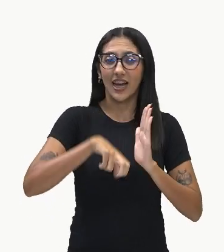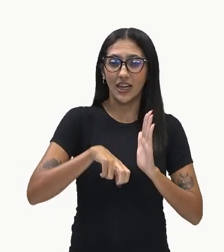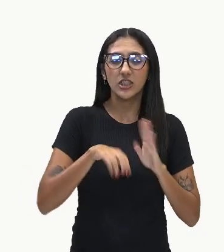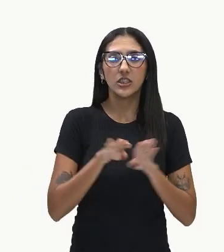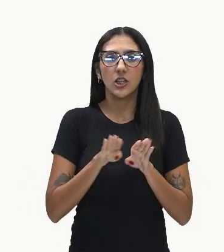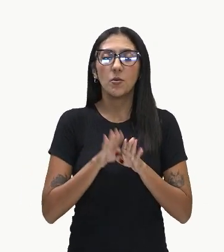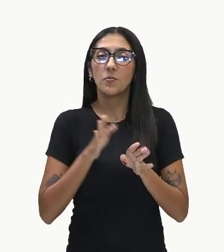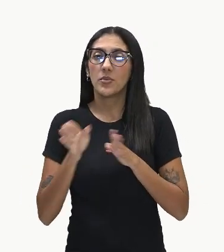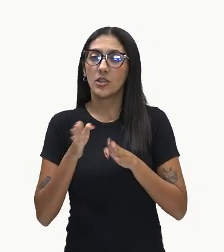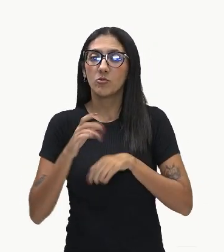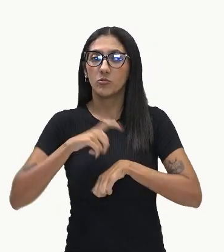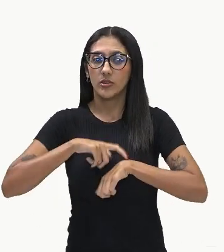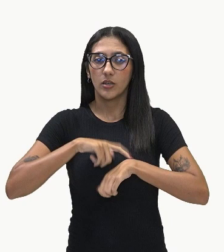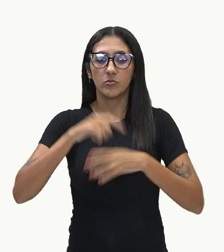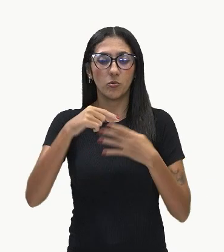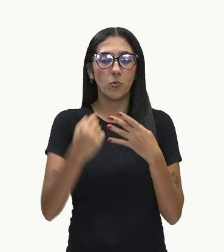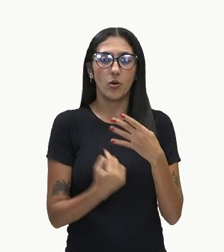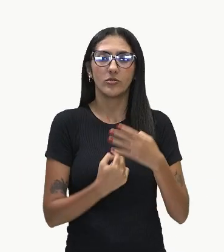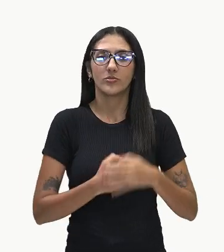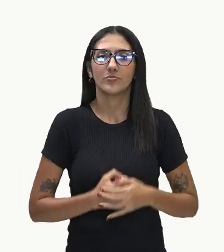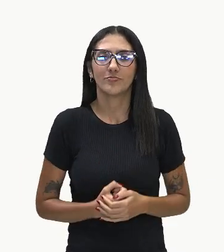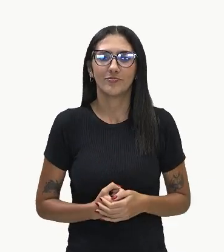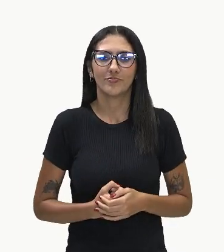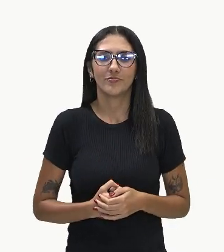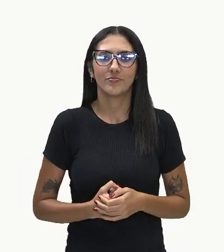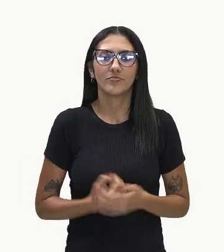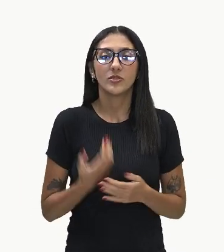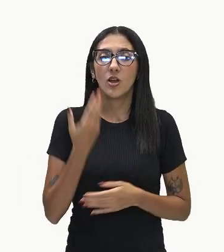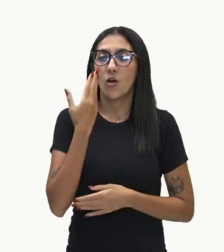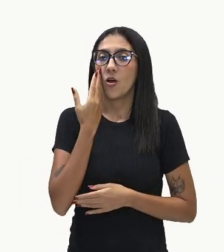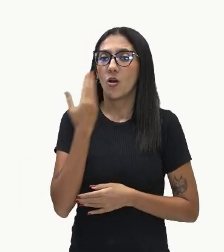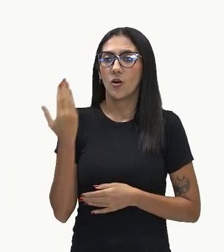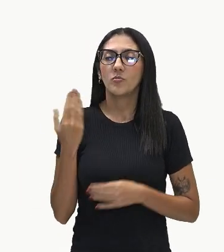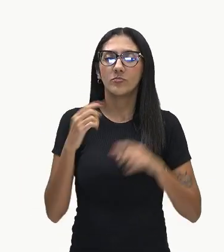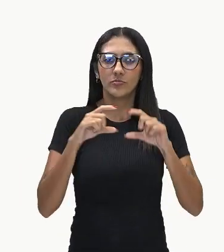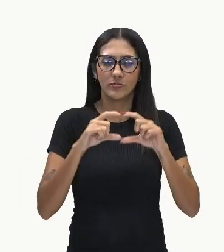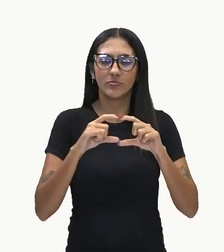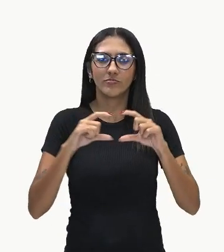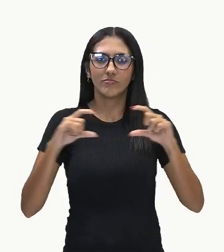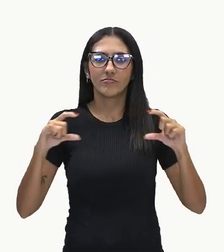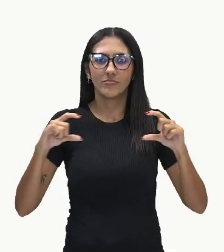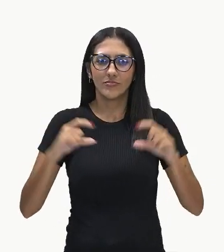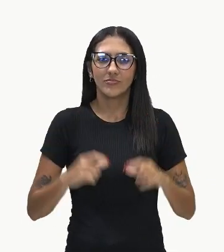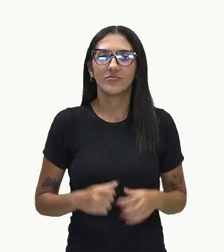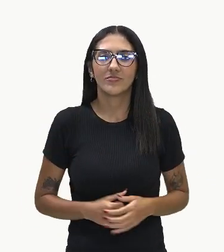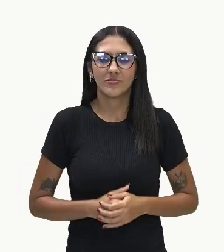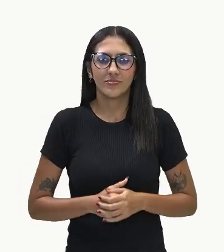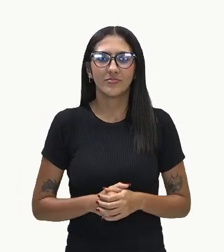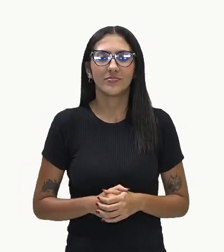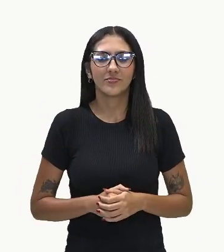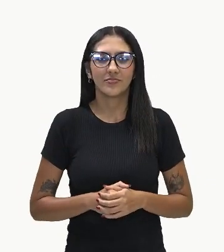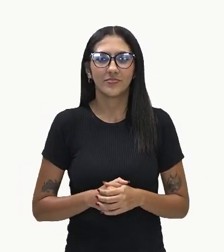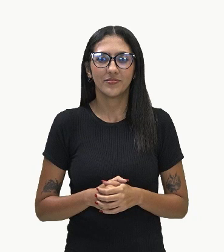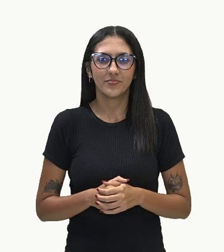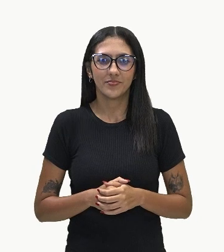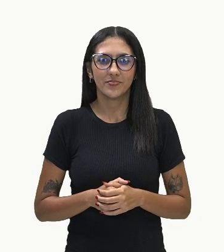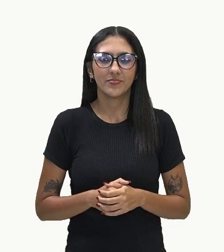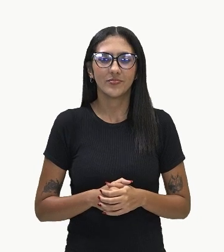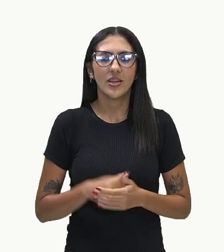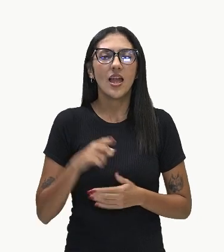tempo. Então, aqui a nossa fórmula dos juros simples. Ela